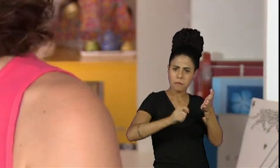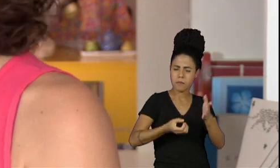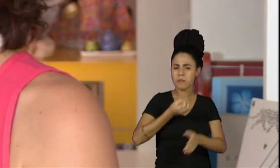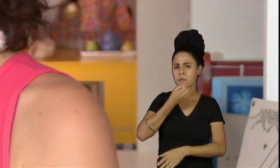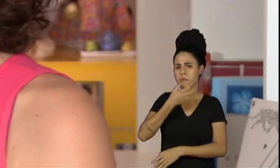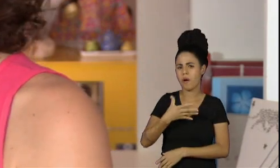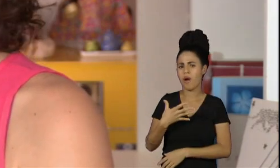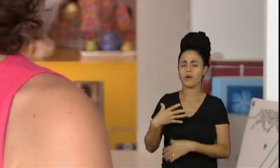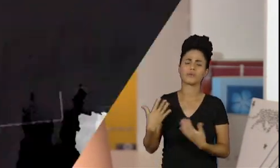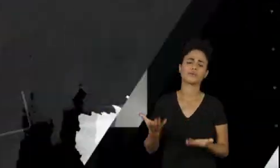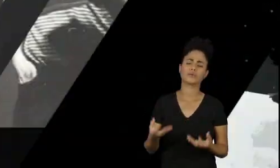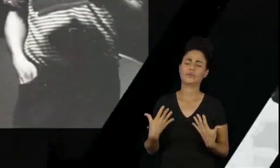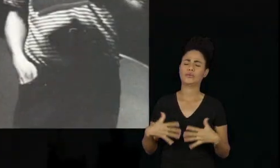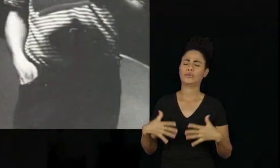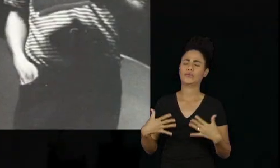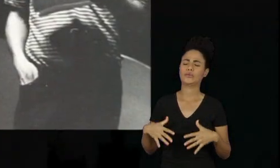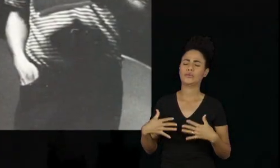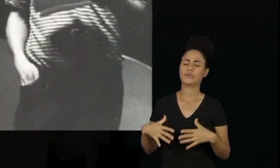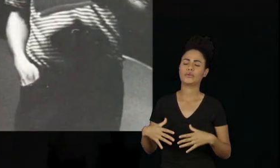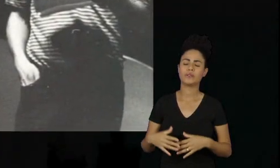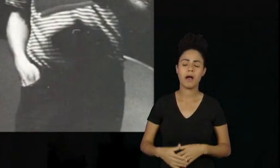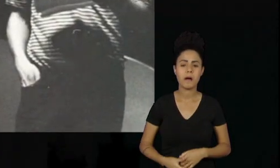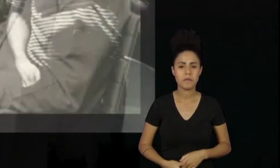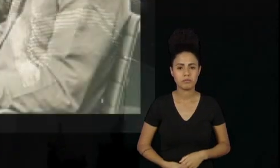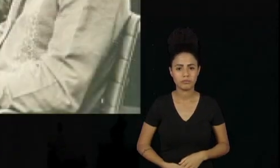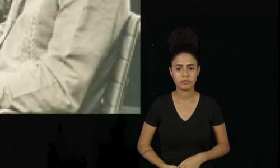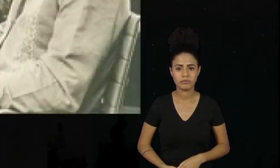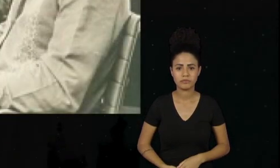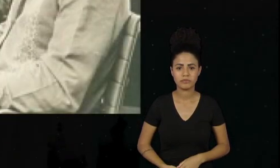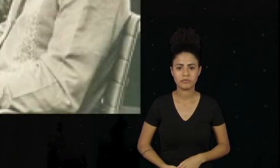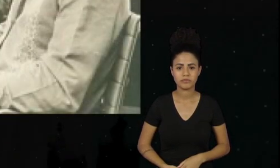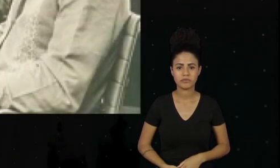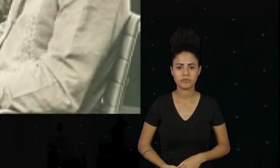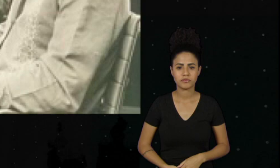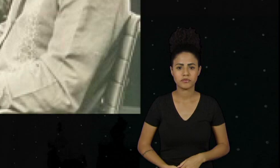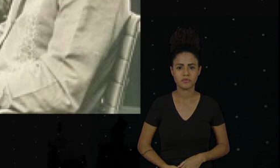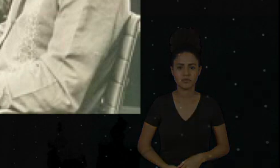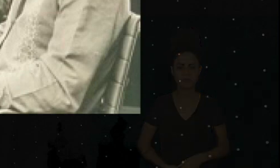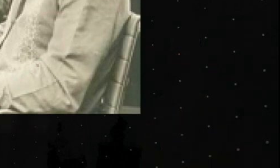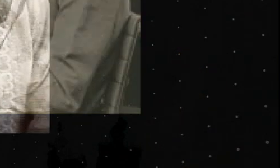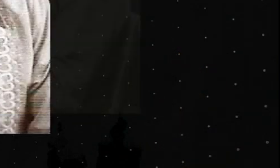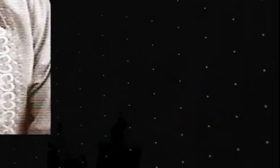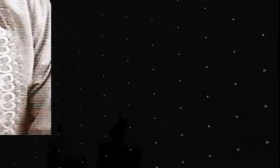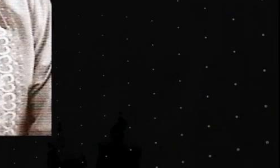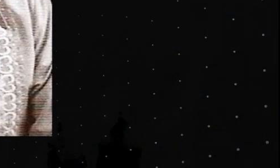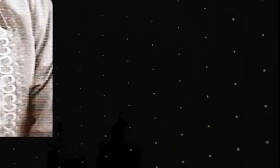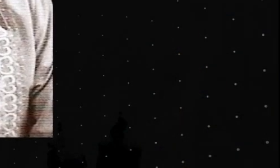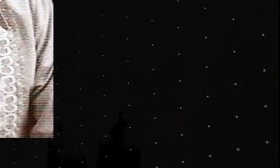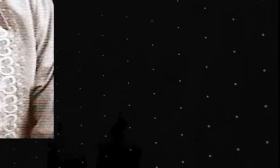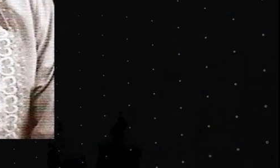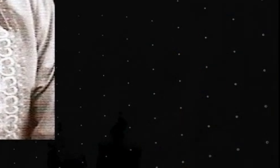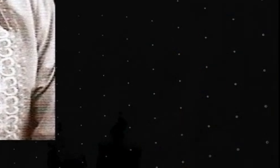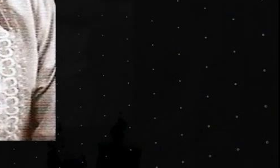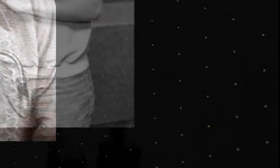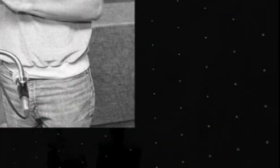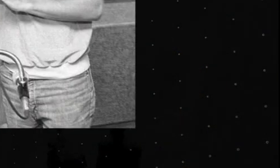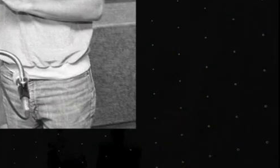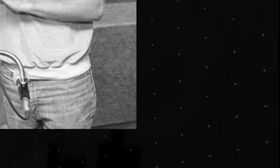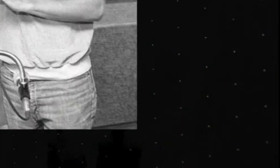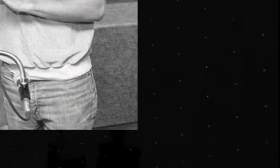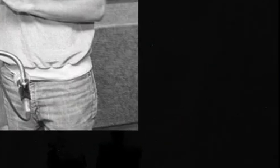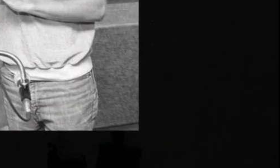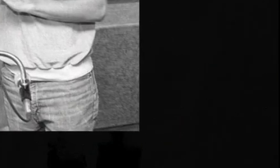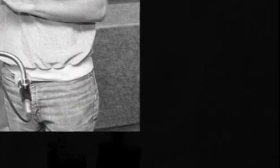Não é qualquer coisa isso. Aranha teste puxando o fio da teia, ciência da abelha, da aranha e é minha, muita